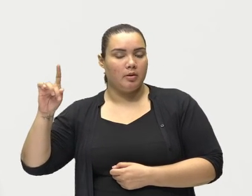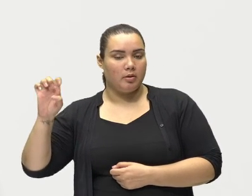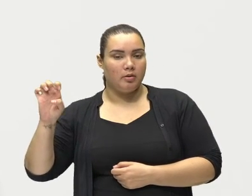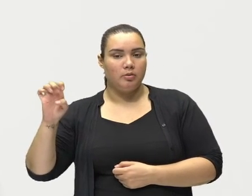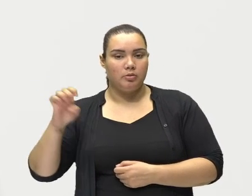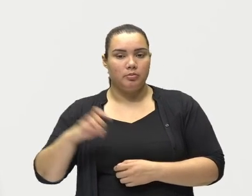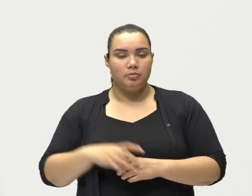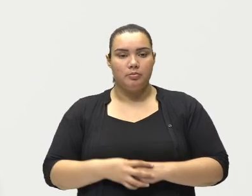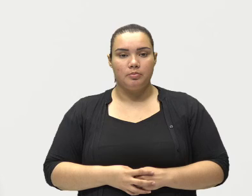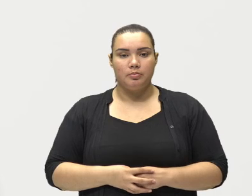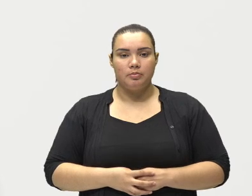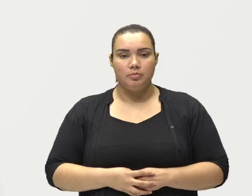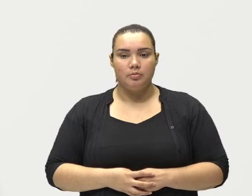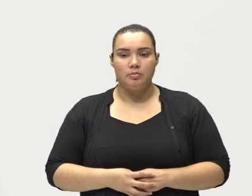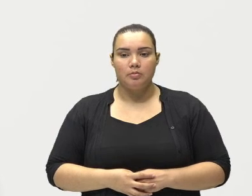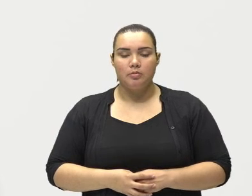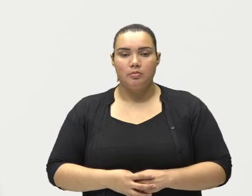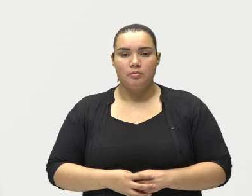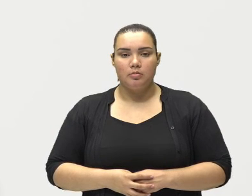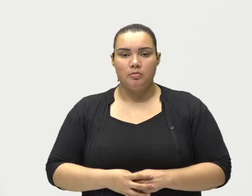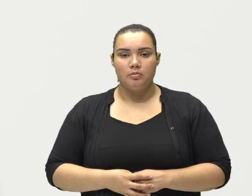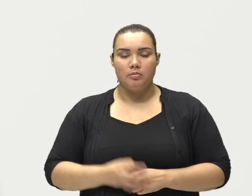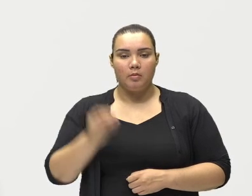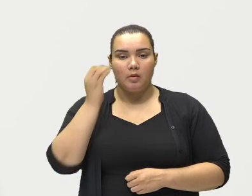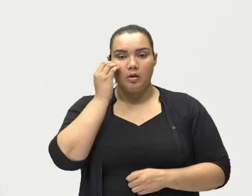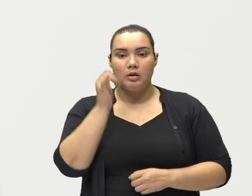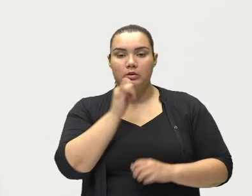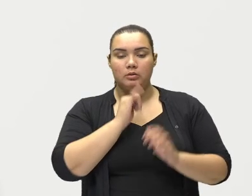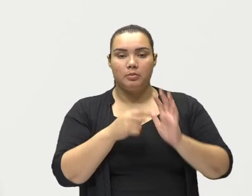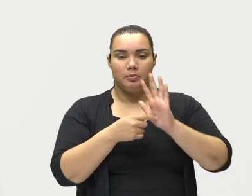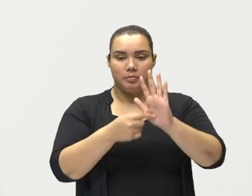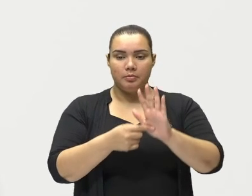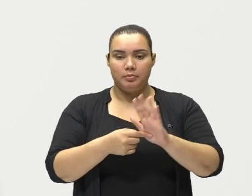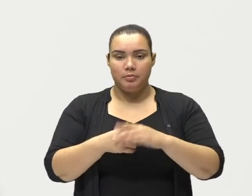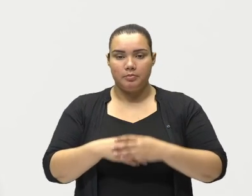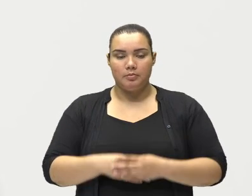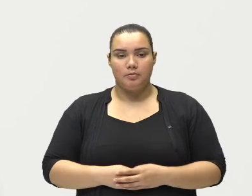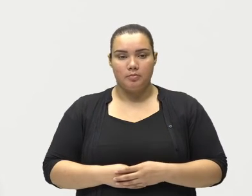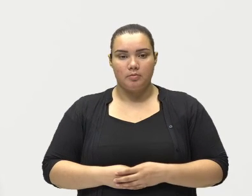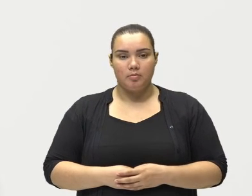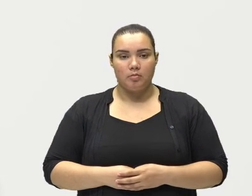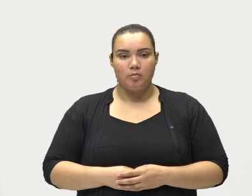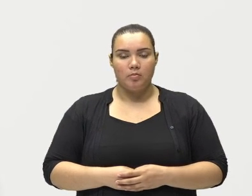bem. Exatamente. Olha só o exemplo aí que nós trouxemos para você.